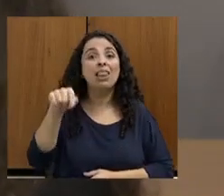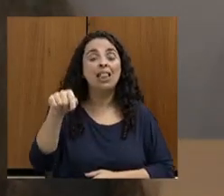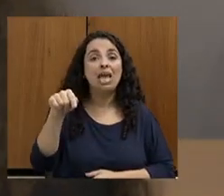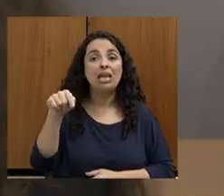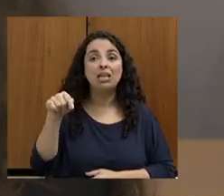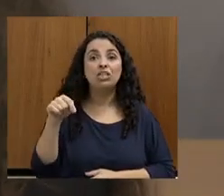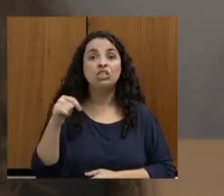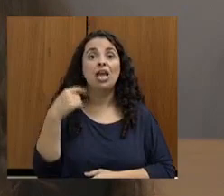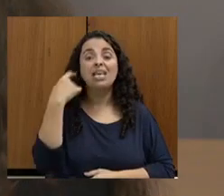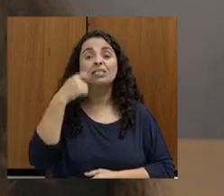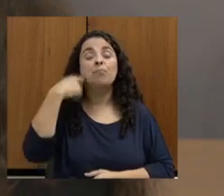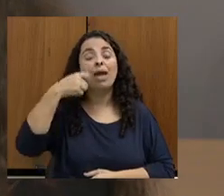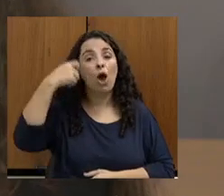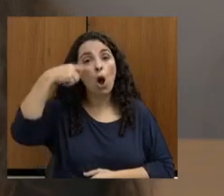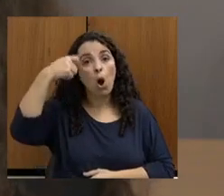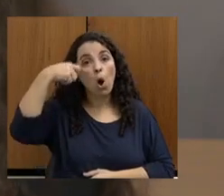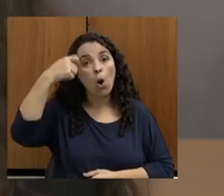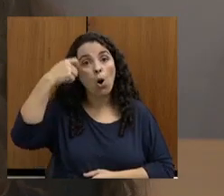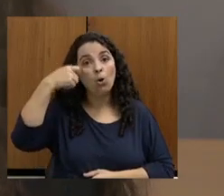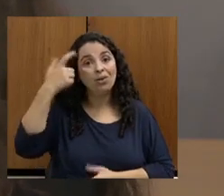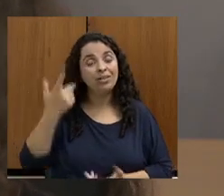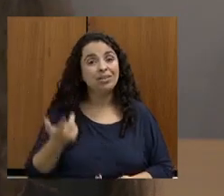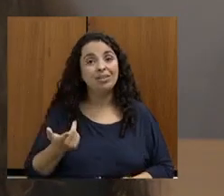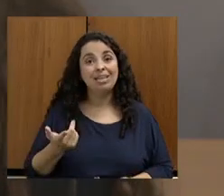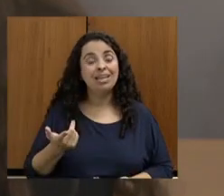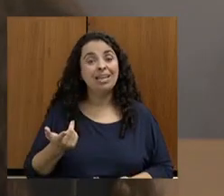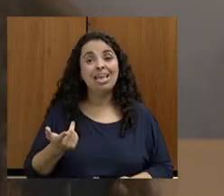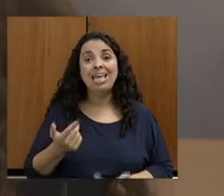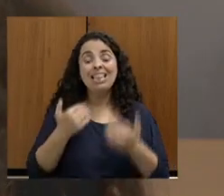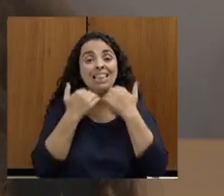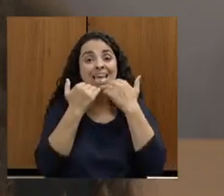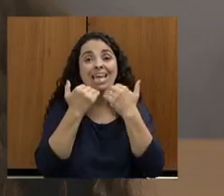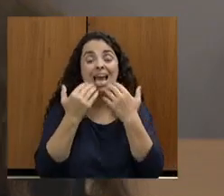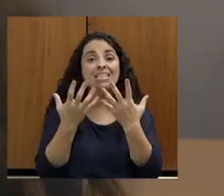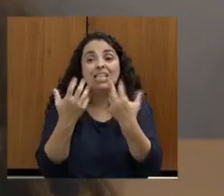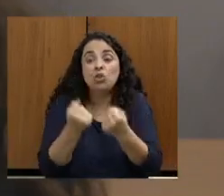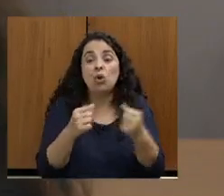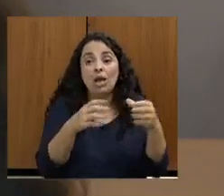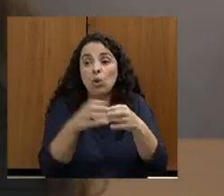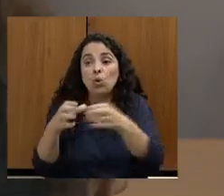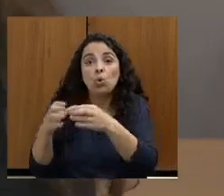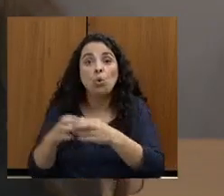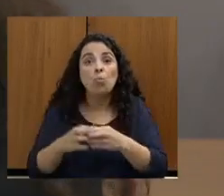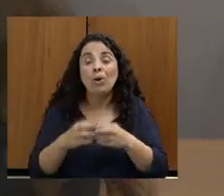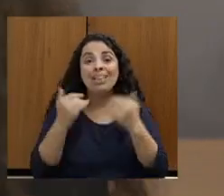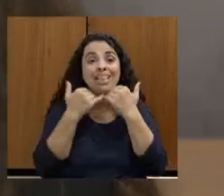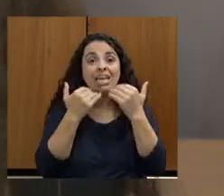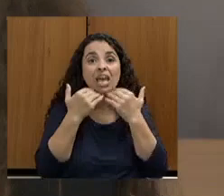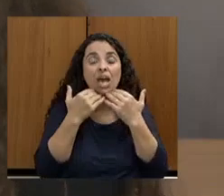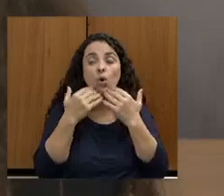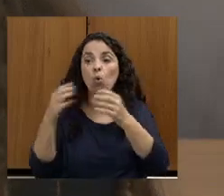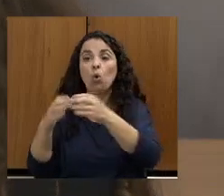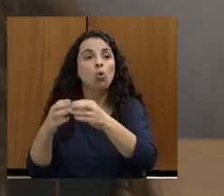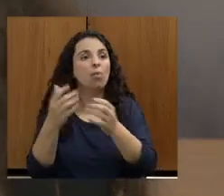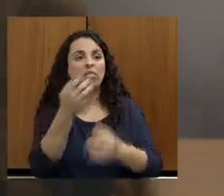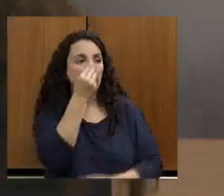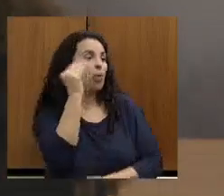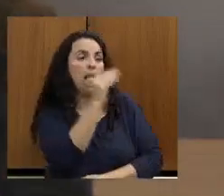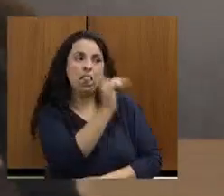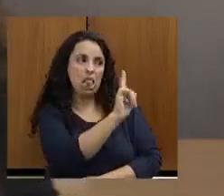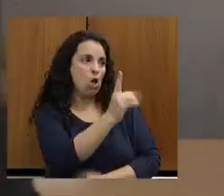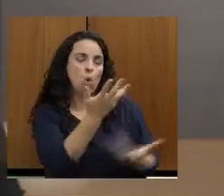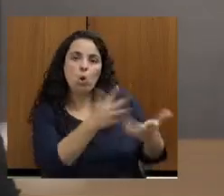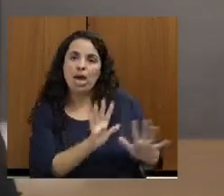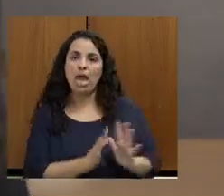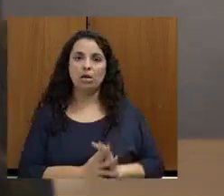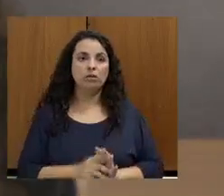foi aceito em nenhum grupo. Não foi aceito em nenhum grupo. Como é que um professor numa sala de aula, igual ao professor de matemática, o